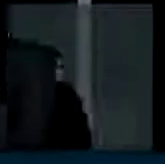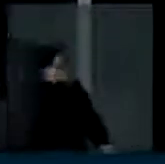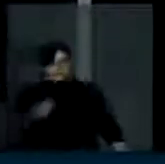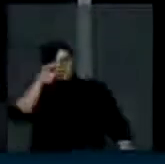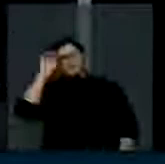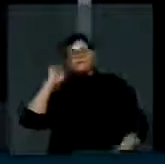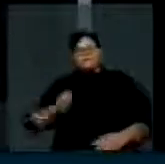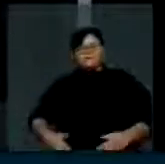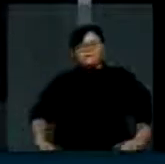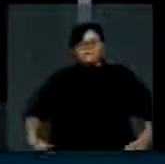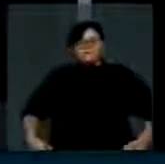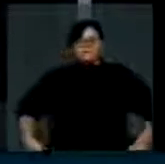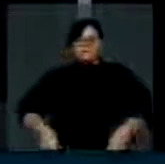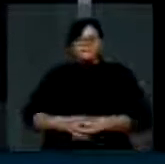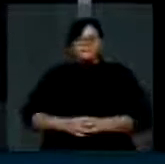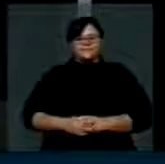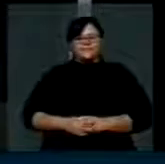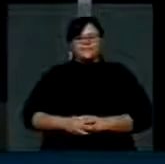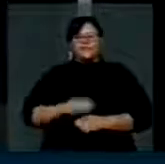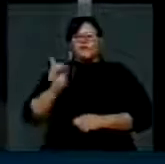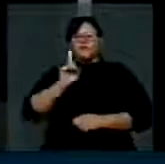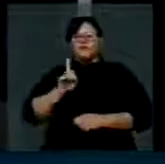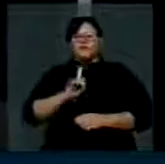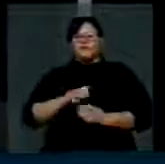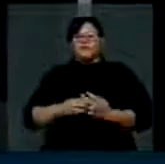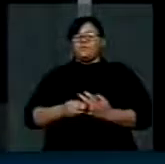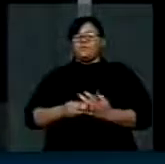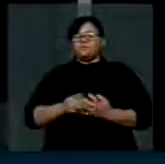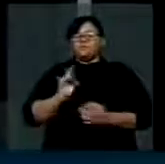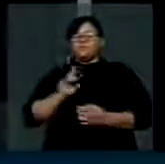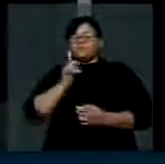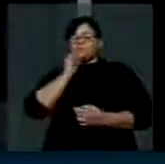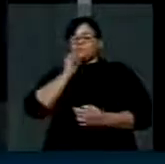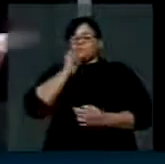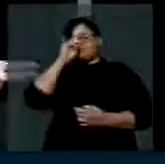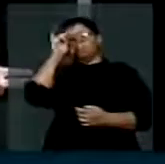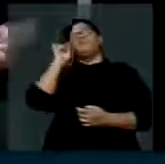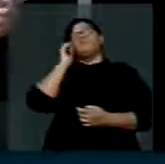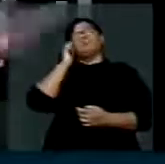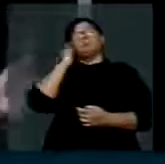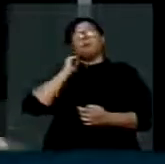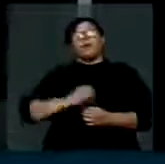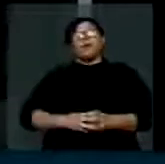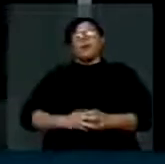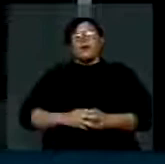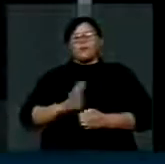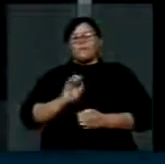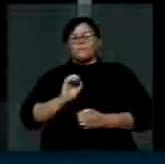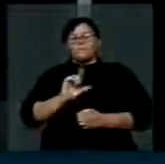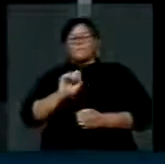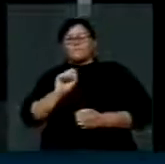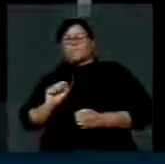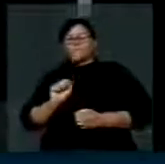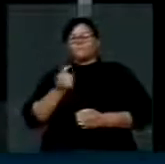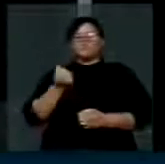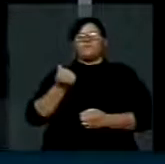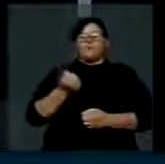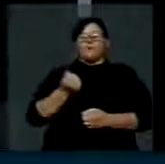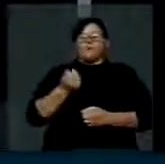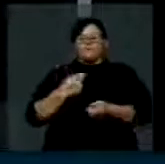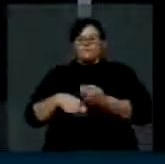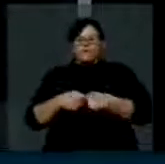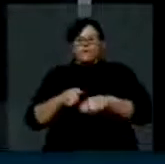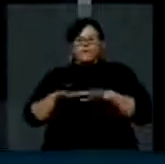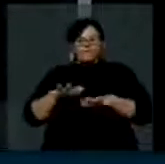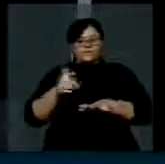acolhido e salvado, e não ficar dando atenção, por exemplo, para a queda da bolsa, para valores econômicos, que às vezes não são tão